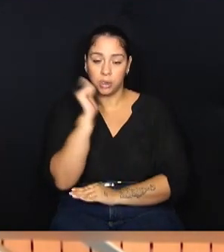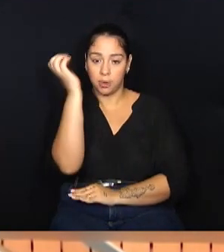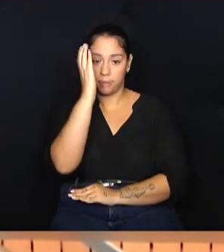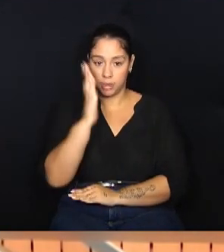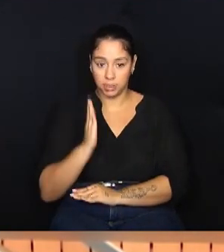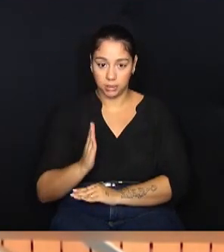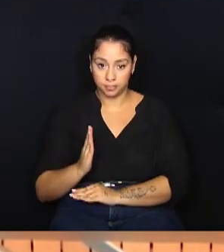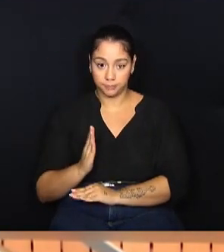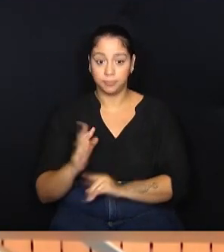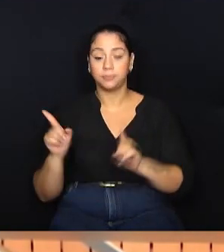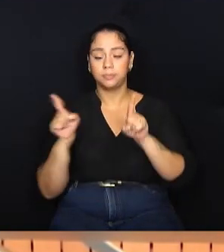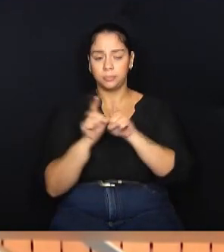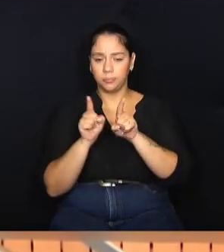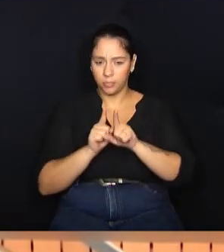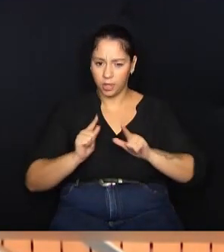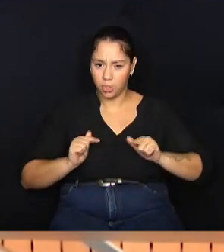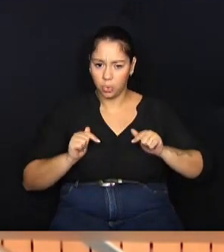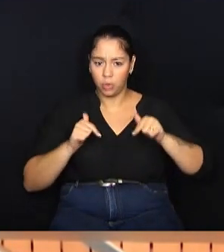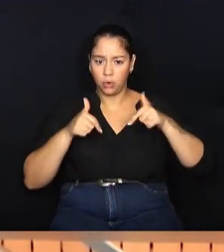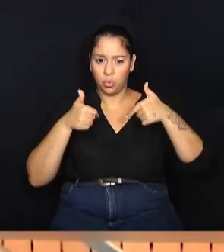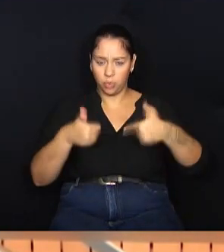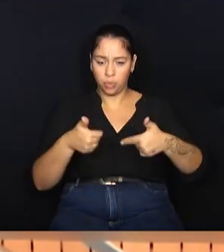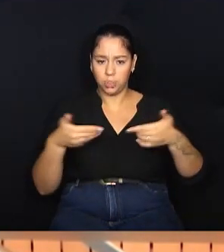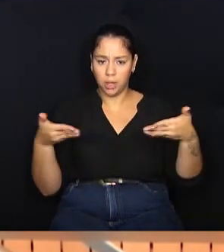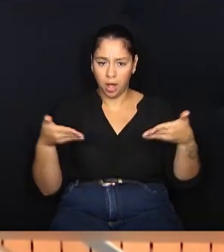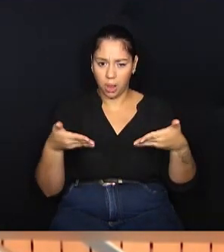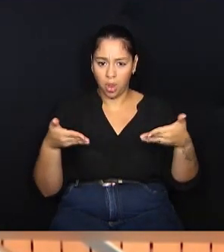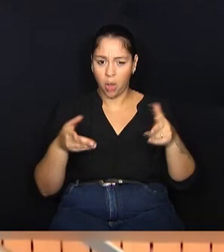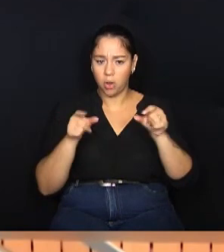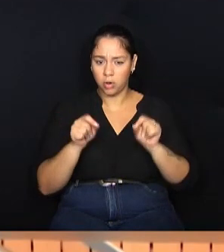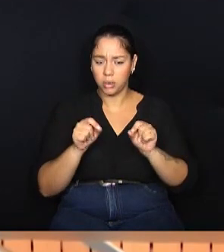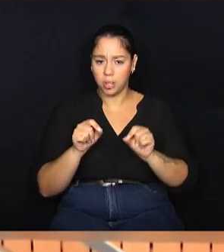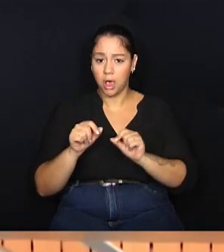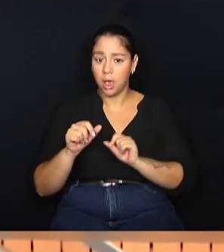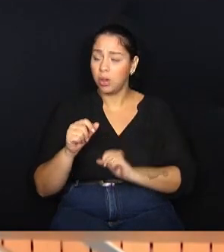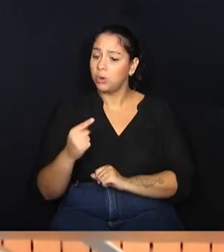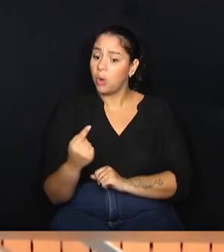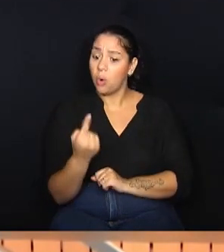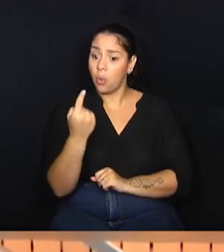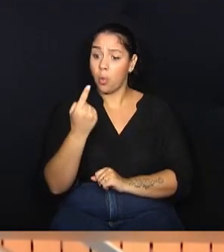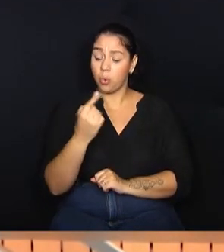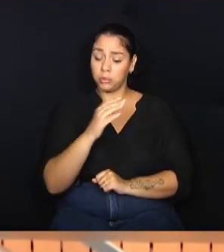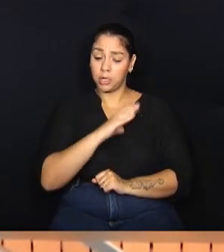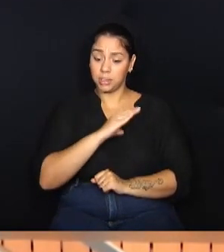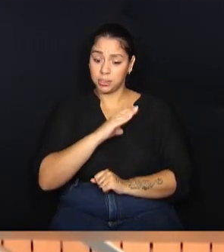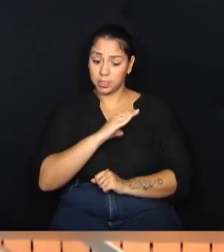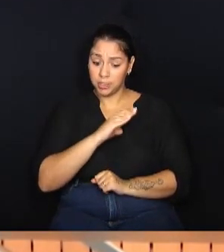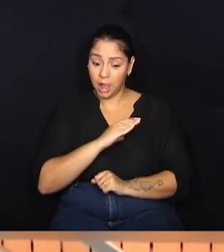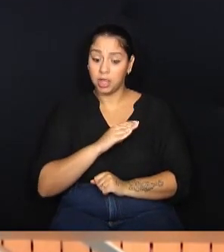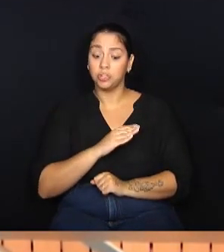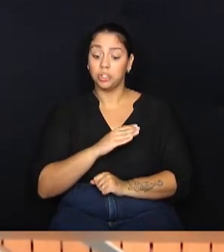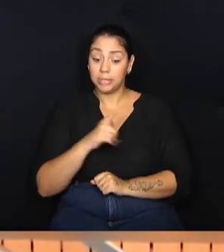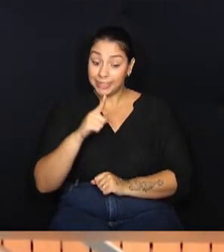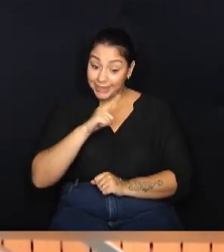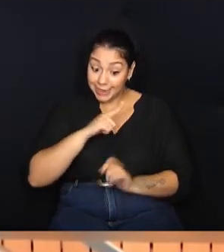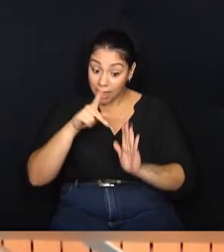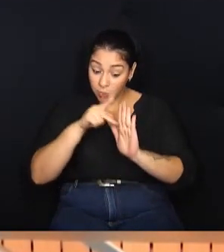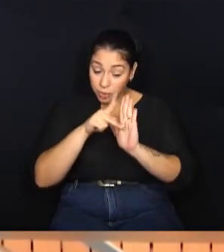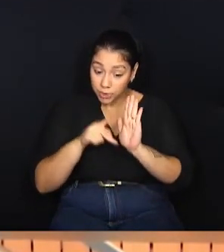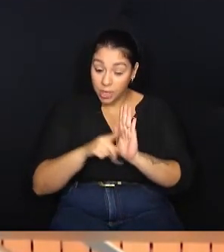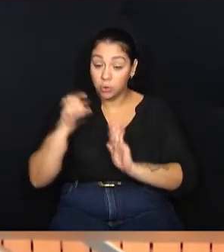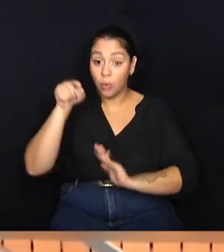aqui a luta do nosso mandato para que um dos municípios beneficiados seja justamente Campinas, que tem uma